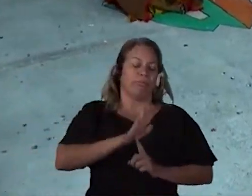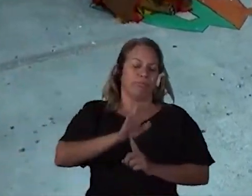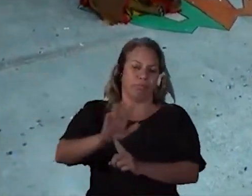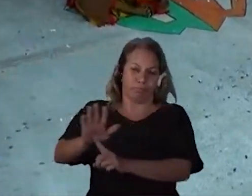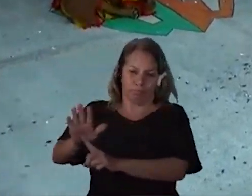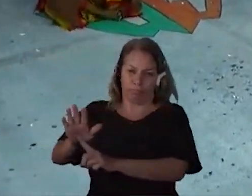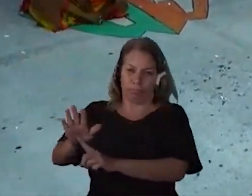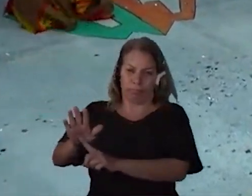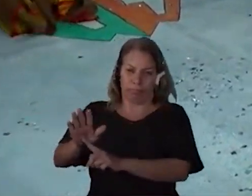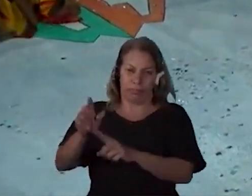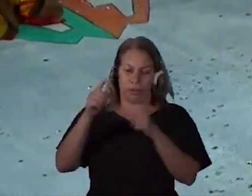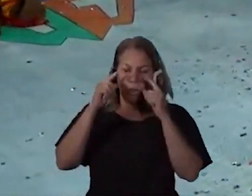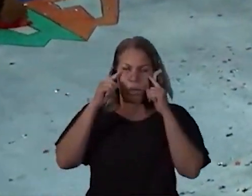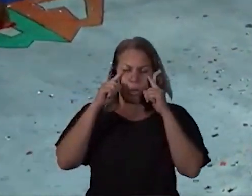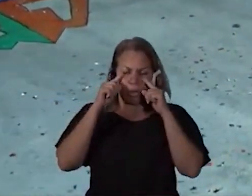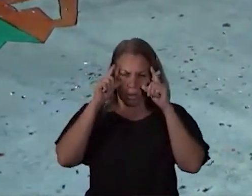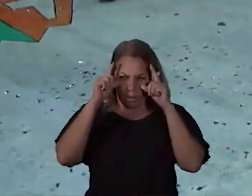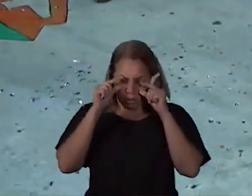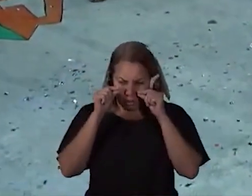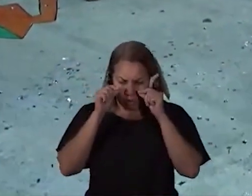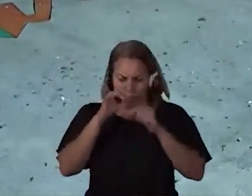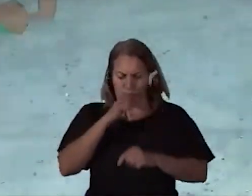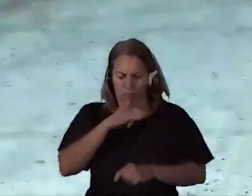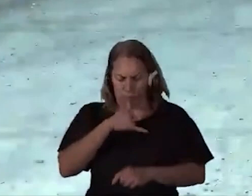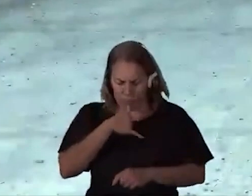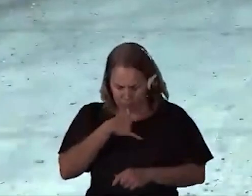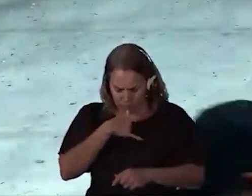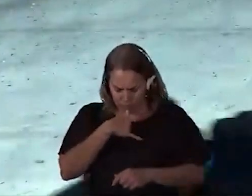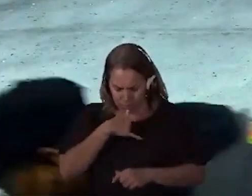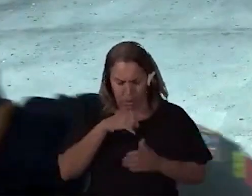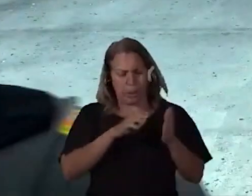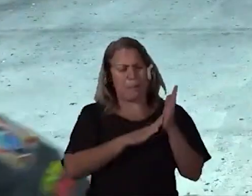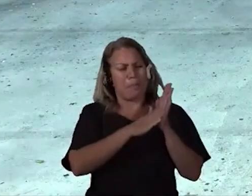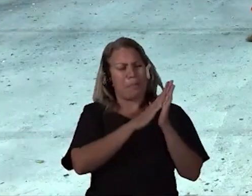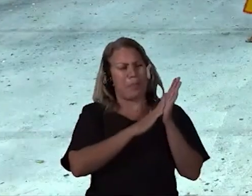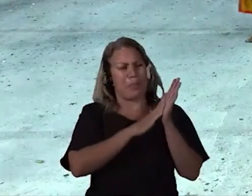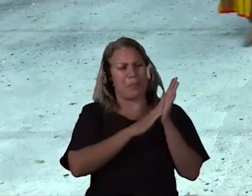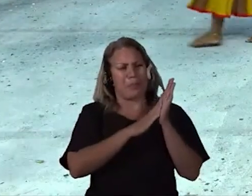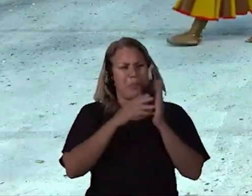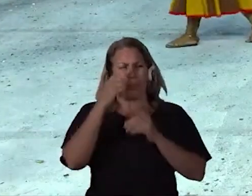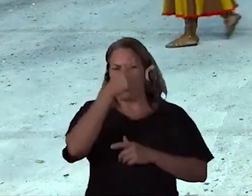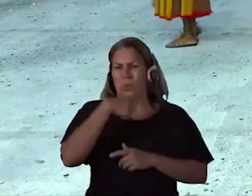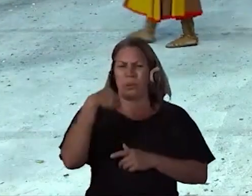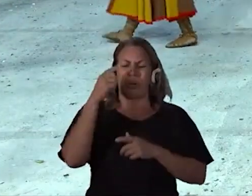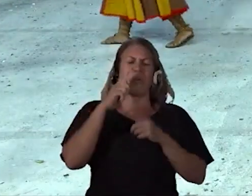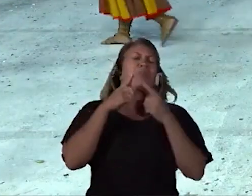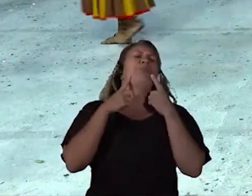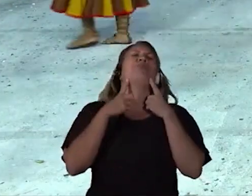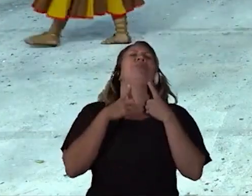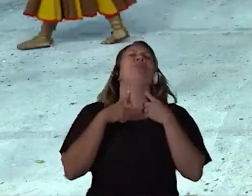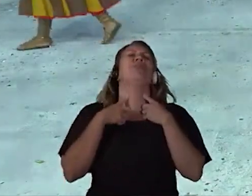que é desenvolvido. Então, toda a trilha sonora, a construção dos personagens, tudo que tem ali